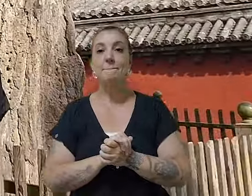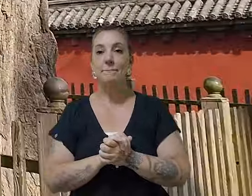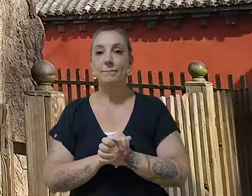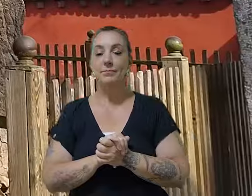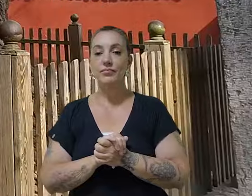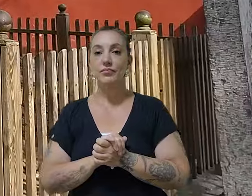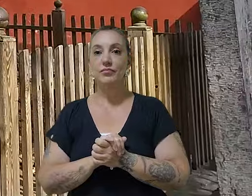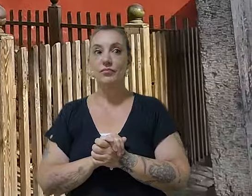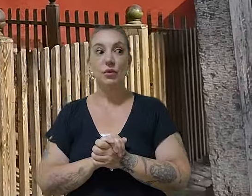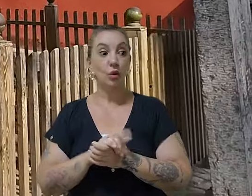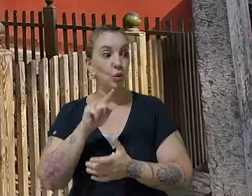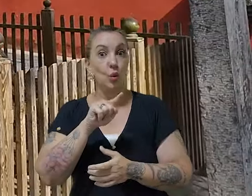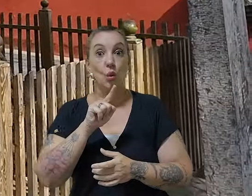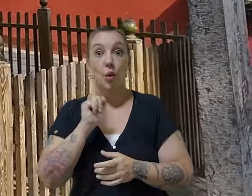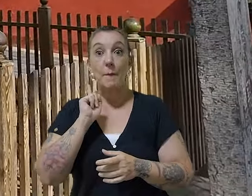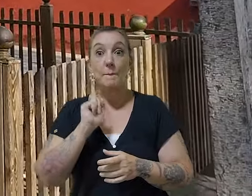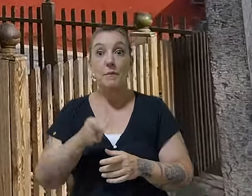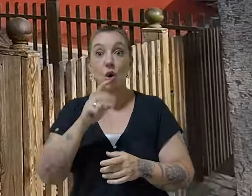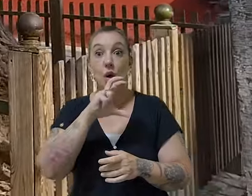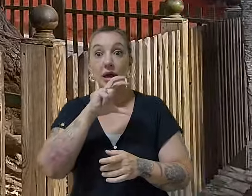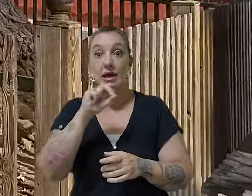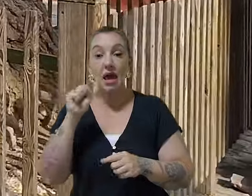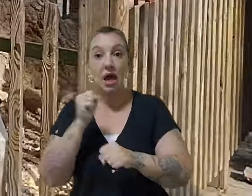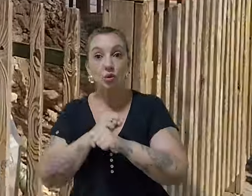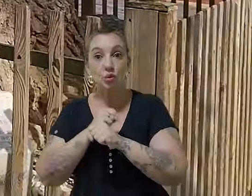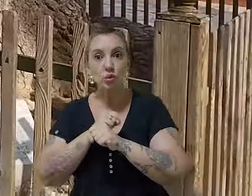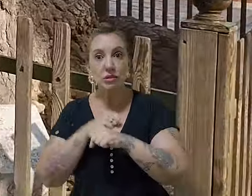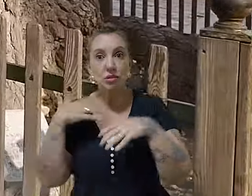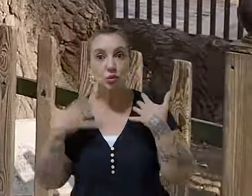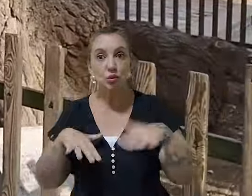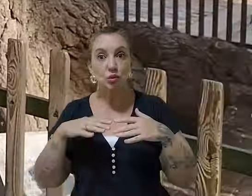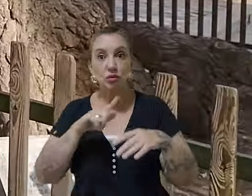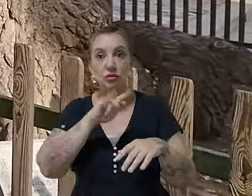biloba. Ih, essa tem 1500.